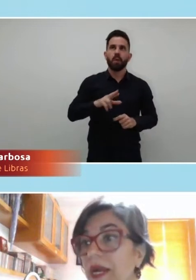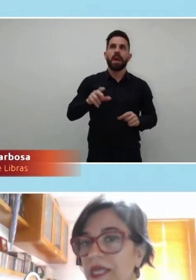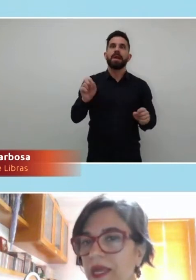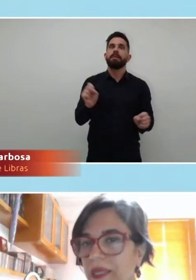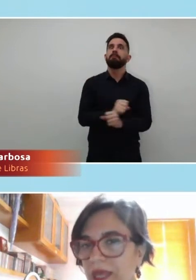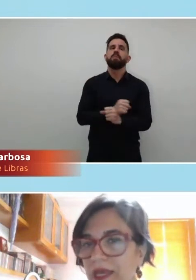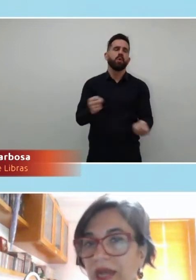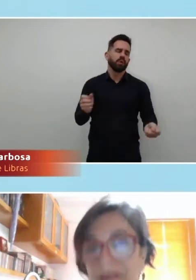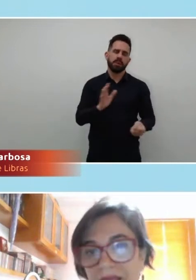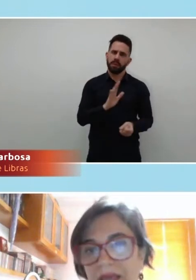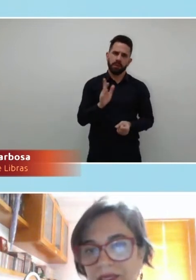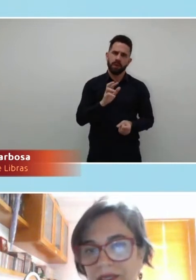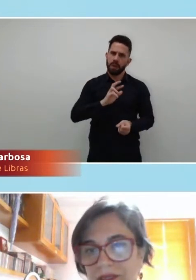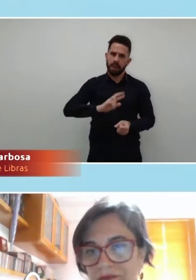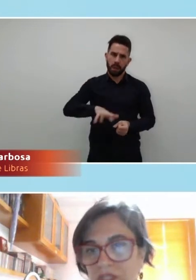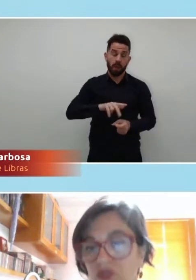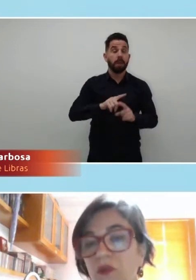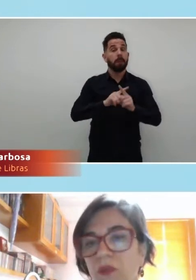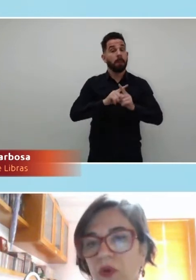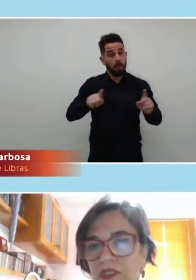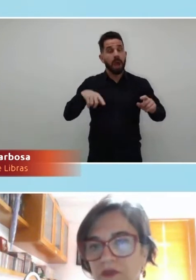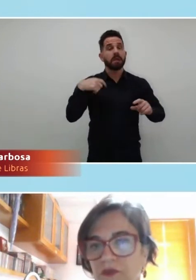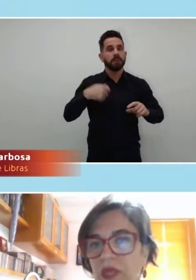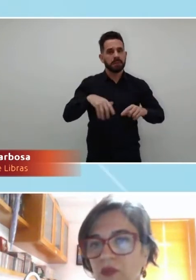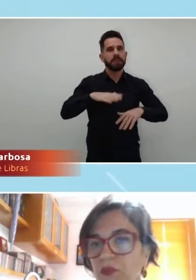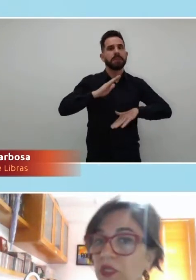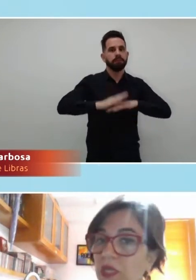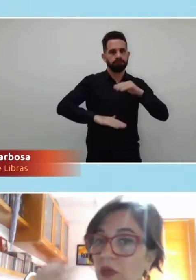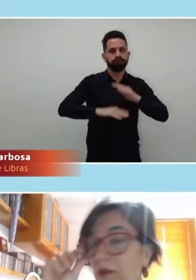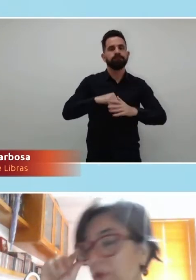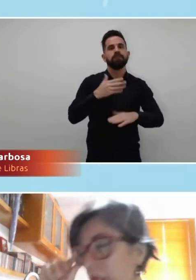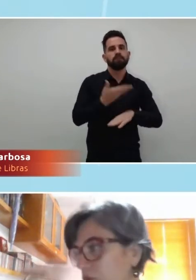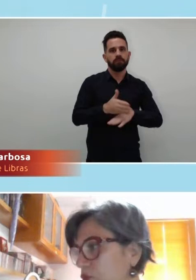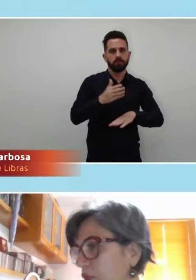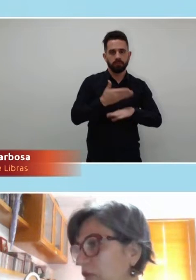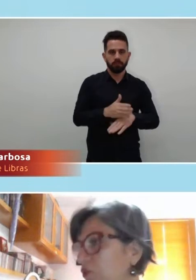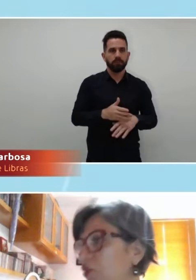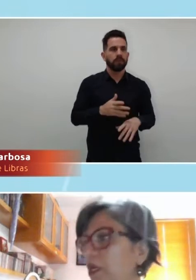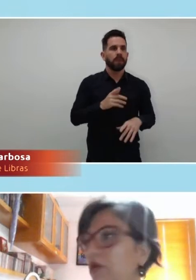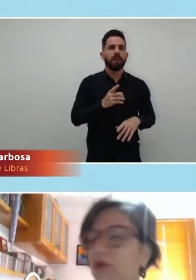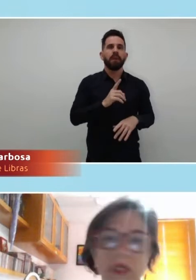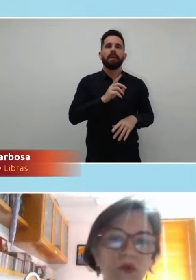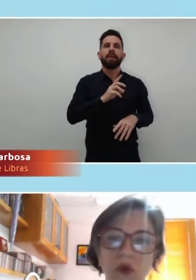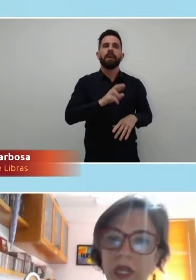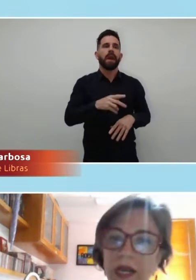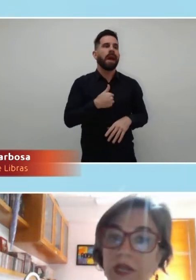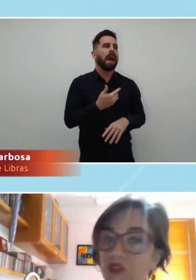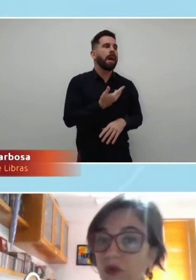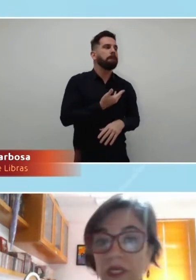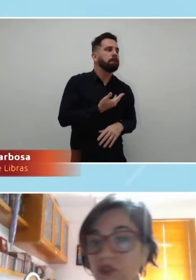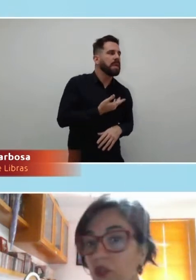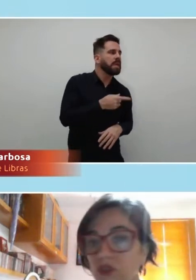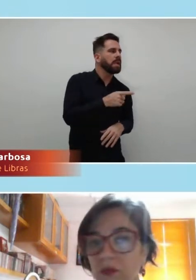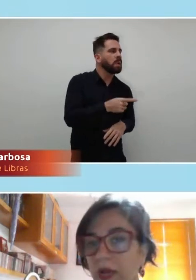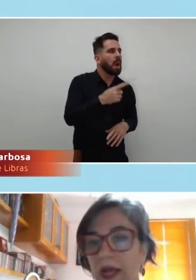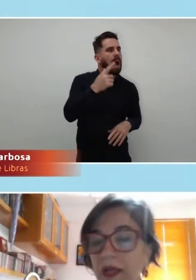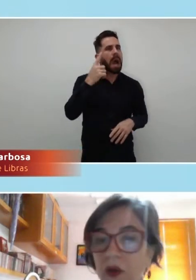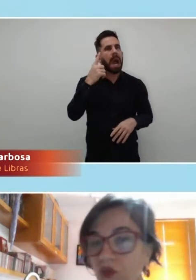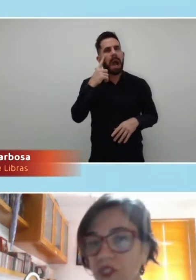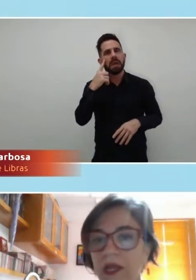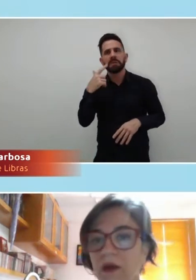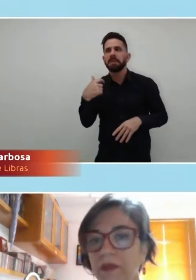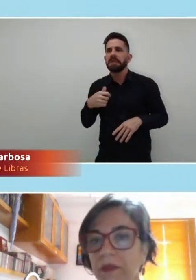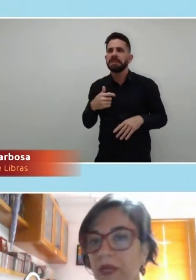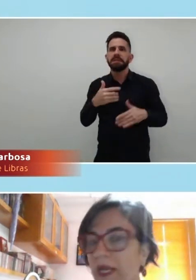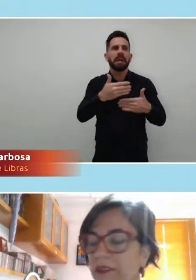mas requer a técnica. Isso não pode ser feito porque o amigo, que é um engenheiro, que tem um colega, achou que é só derrubar ou